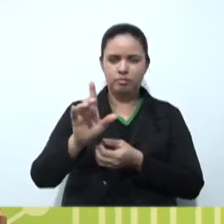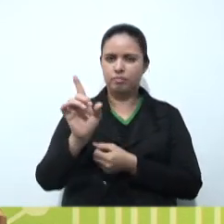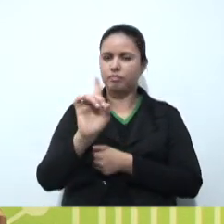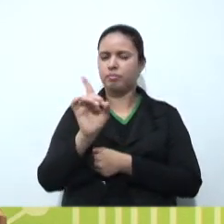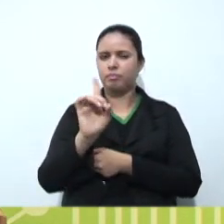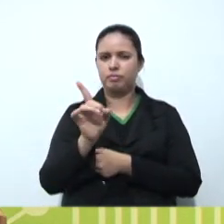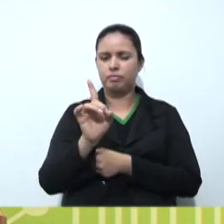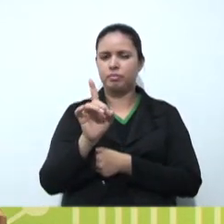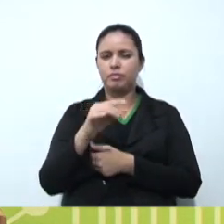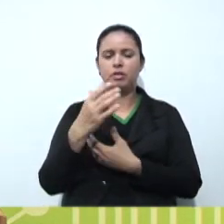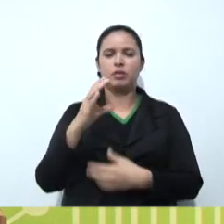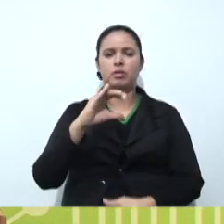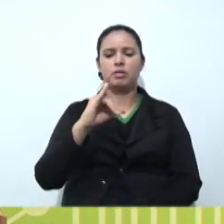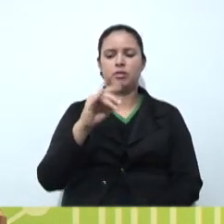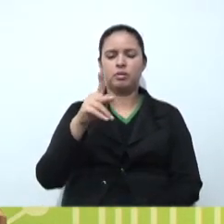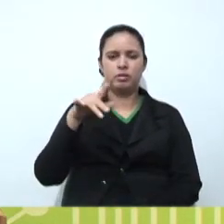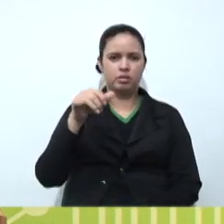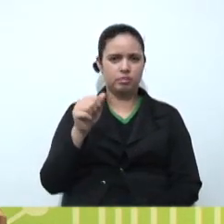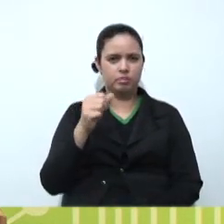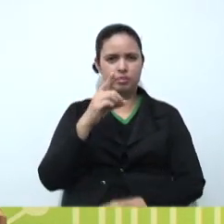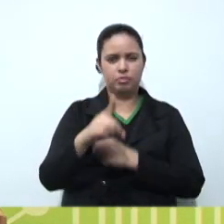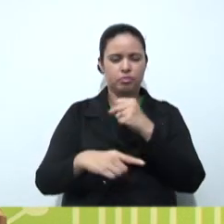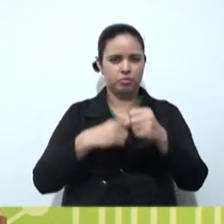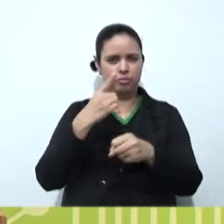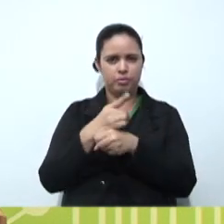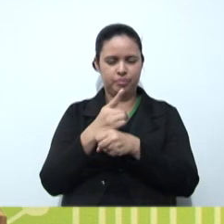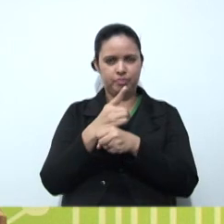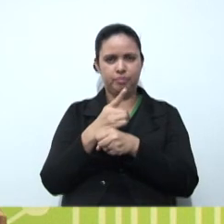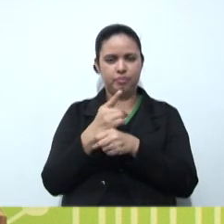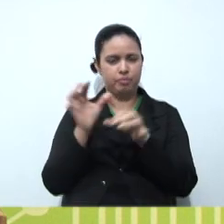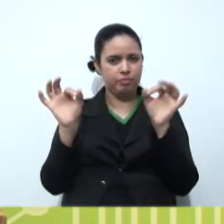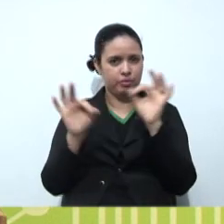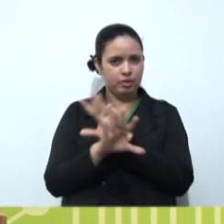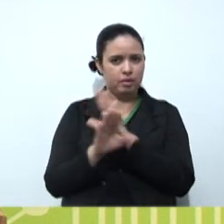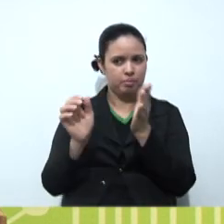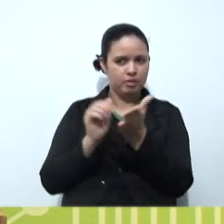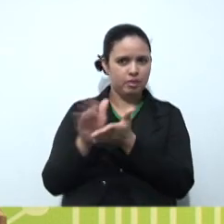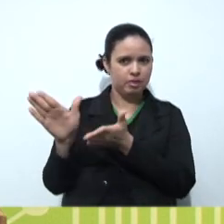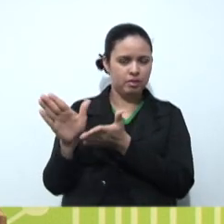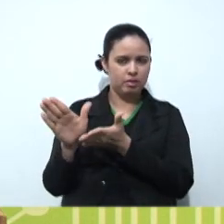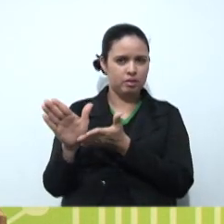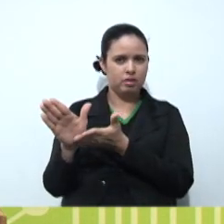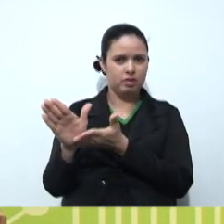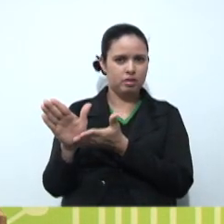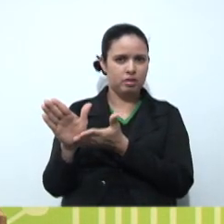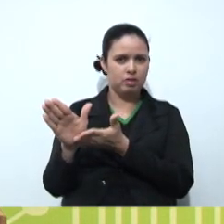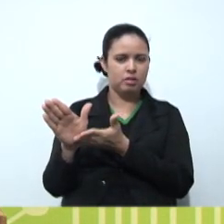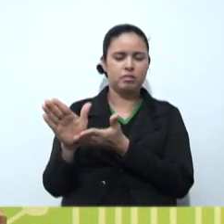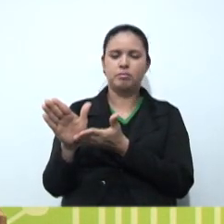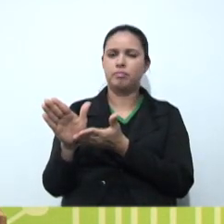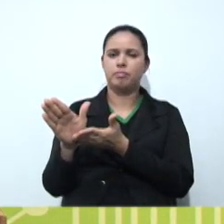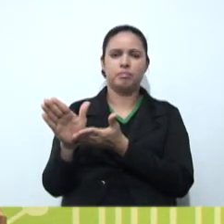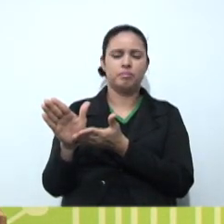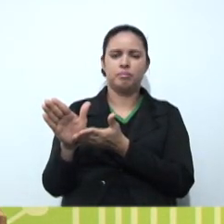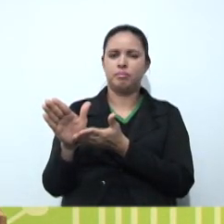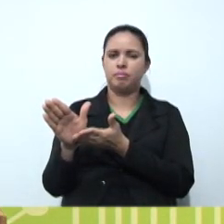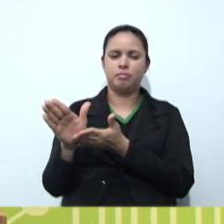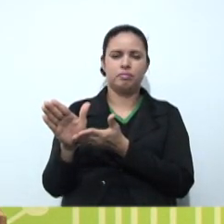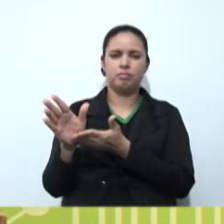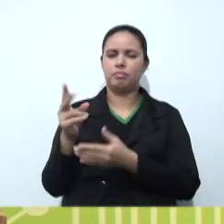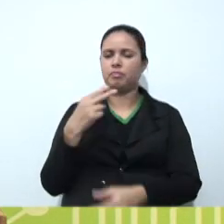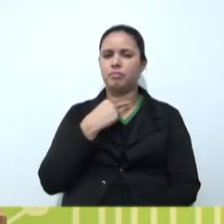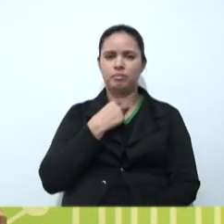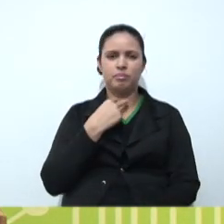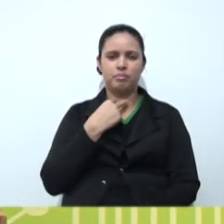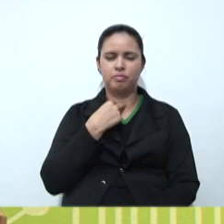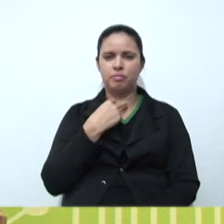mandar? Acabou o mandato, 365 dias. No 366 a gente manda ele embora, se não for bissexto, né? A gente manda ele embora.